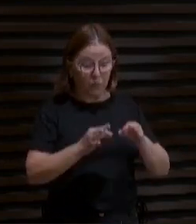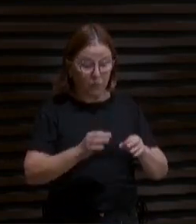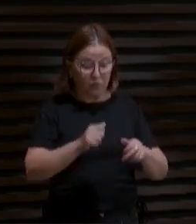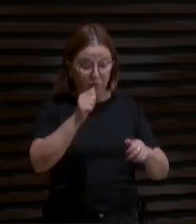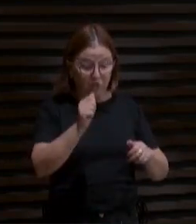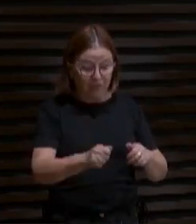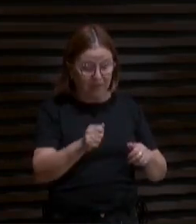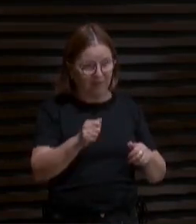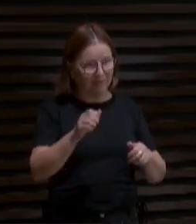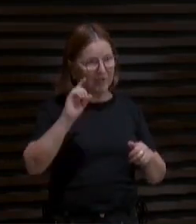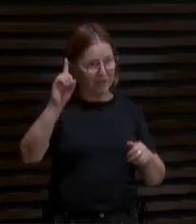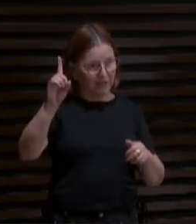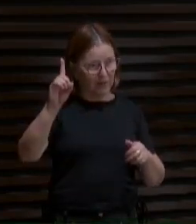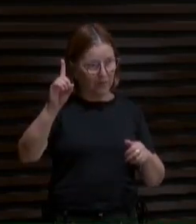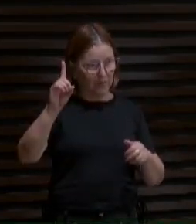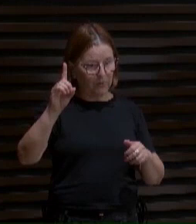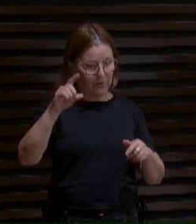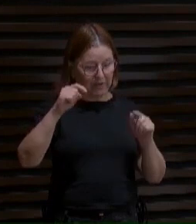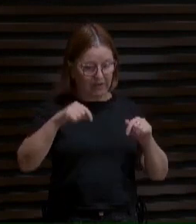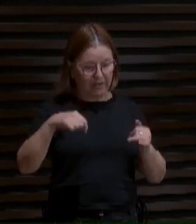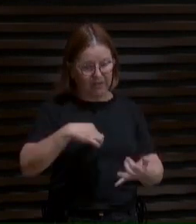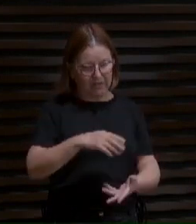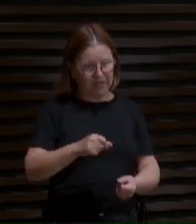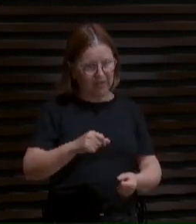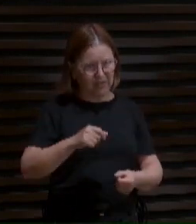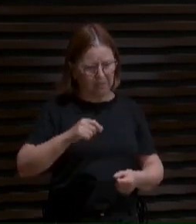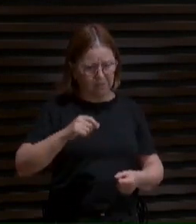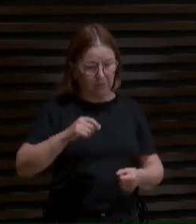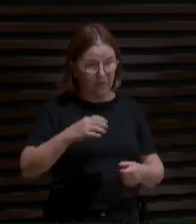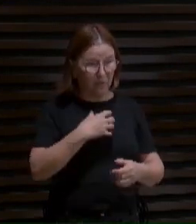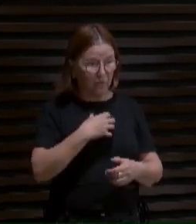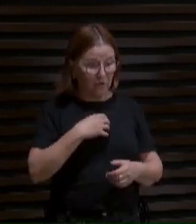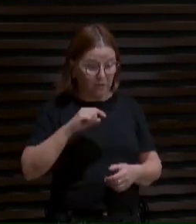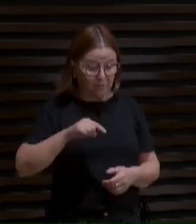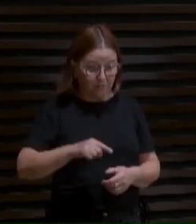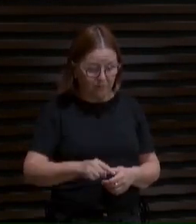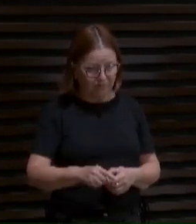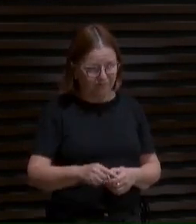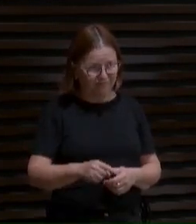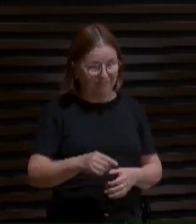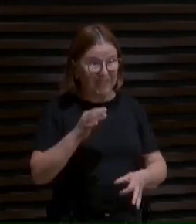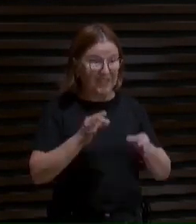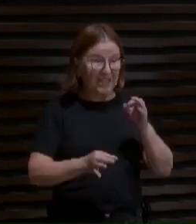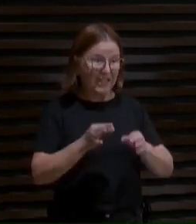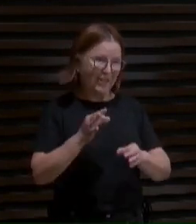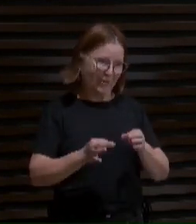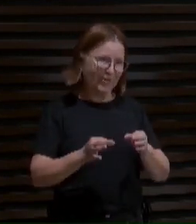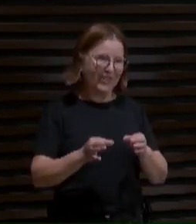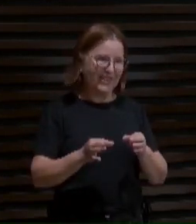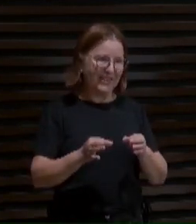uma maneira profunda. E a justiça de Deus